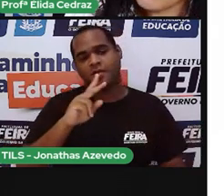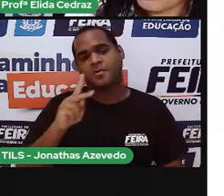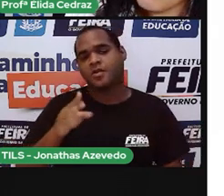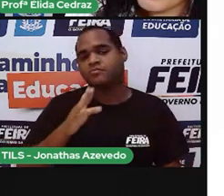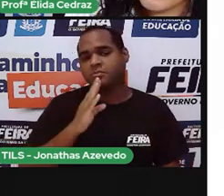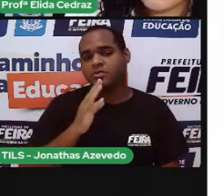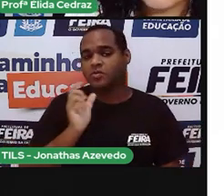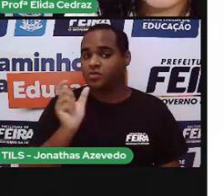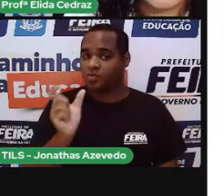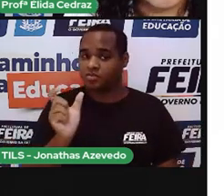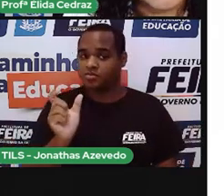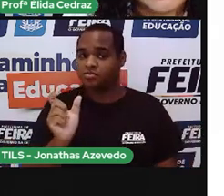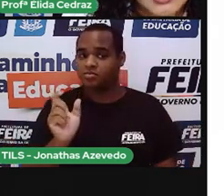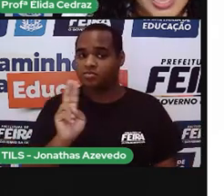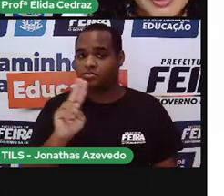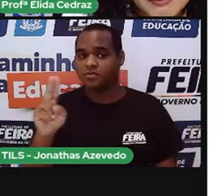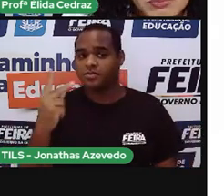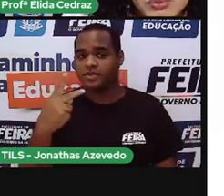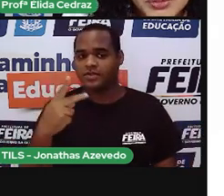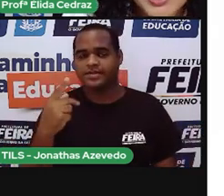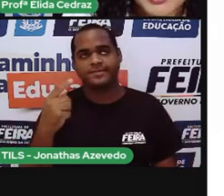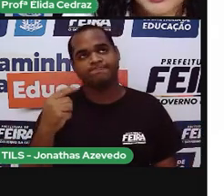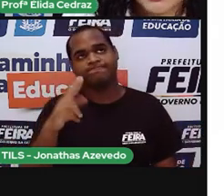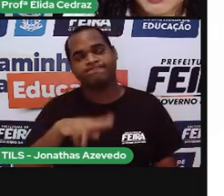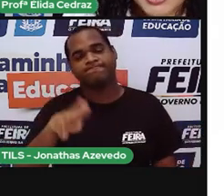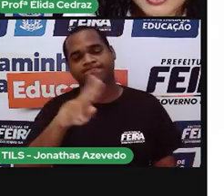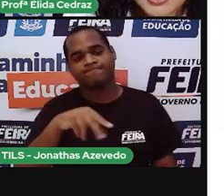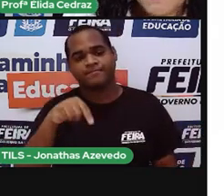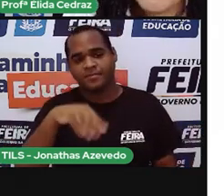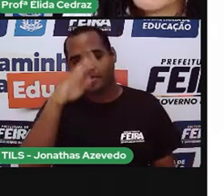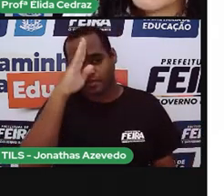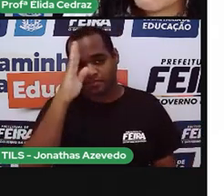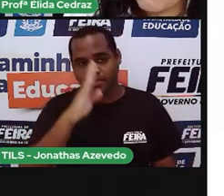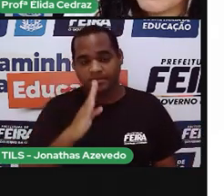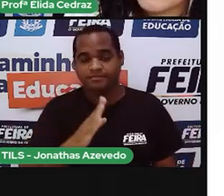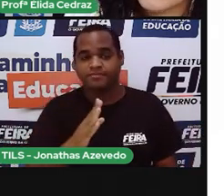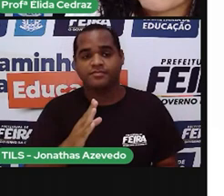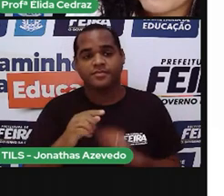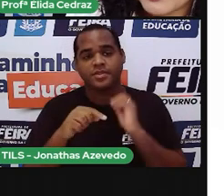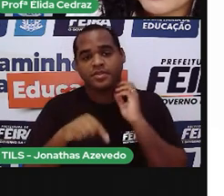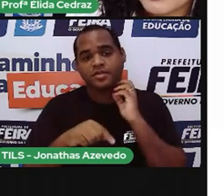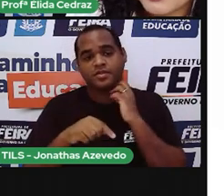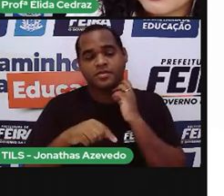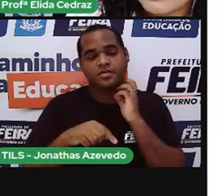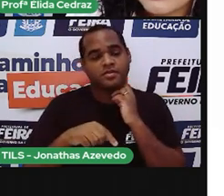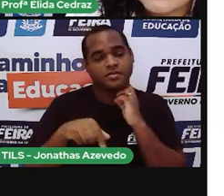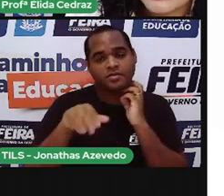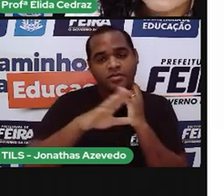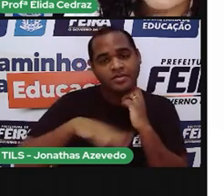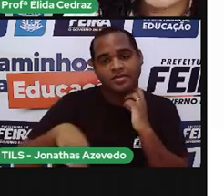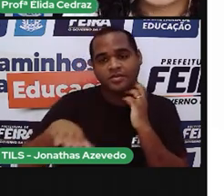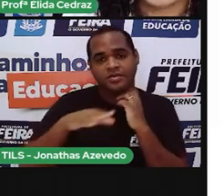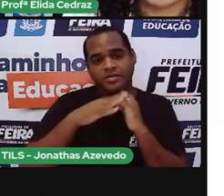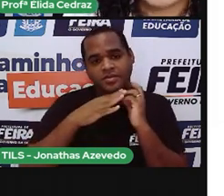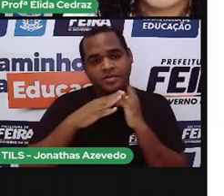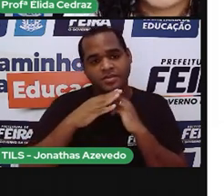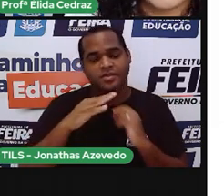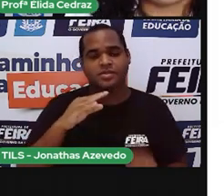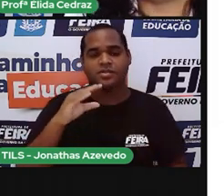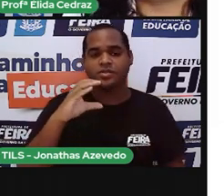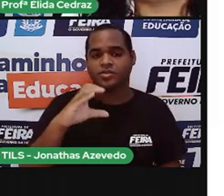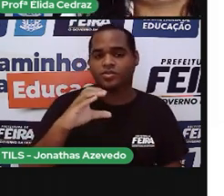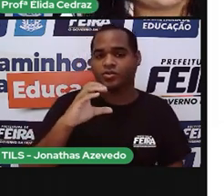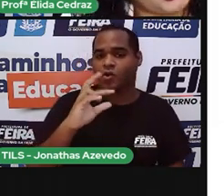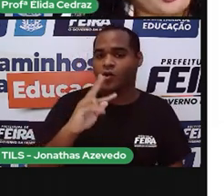colocou um nome que nós usamos muito aqui no Brasil, principalmente no meio das crianças. E o nome